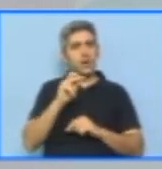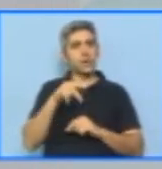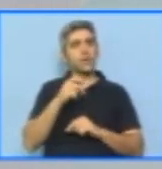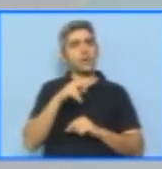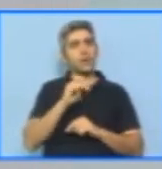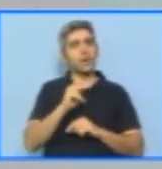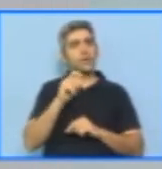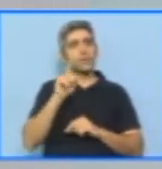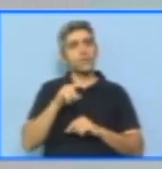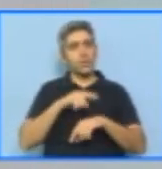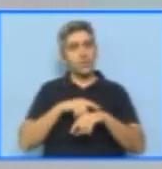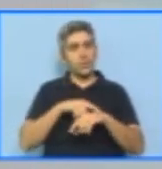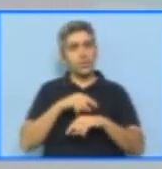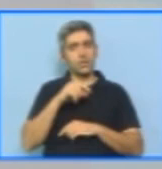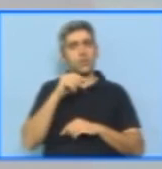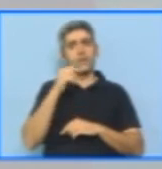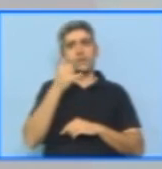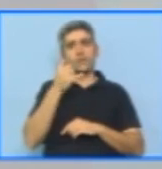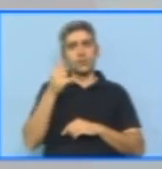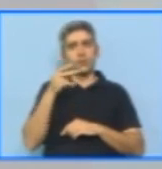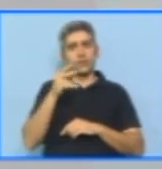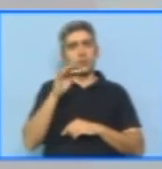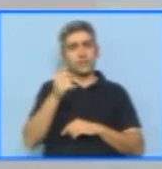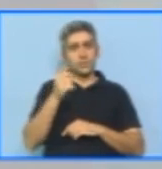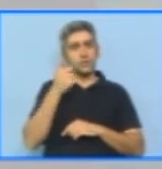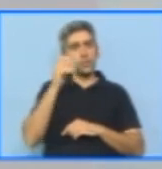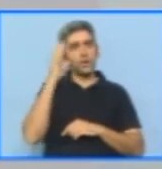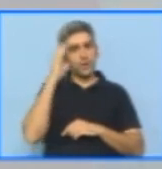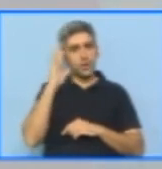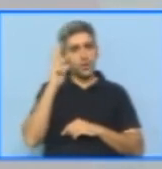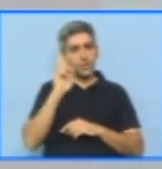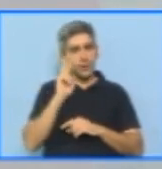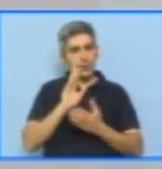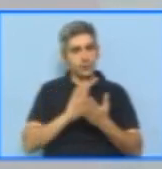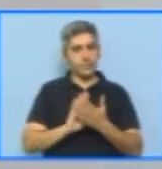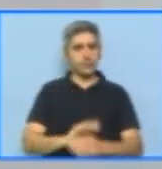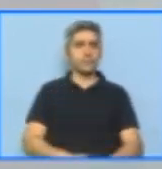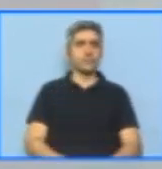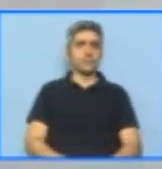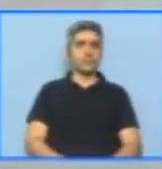forem 22h45. Tenha então uma boa tarde. Até amanhã, se Deus quiser.